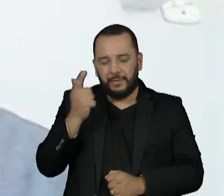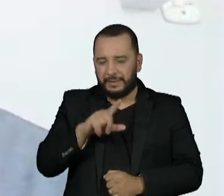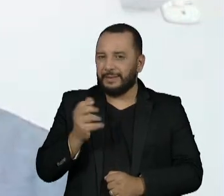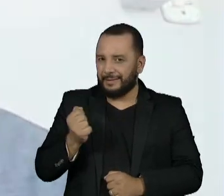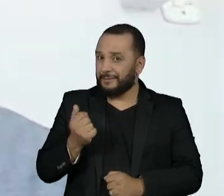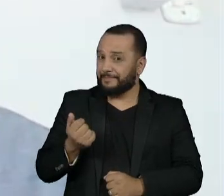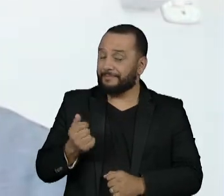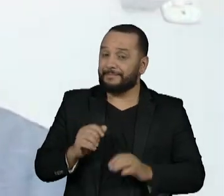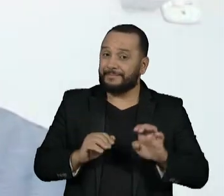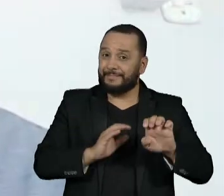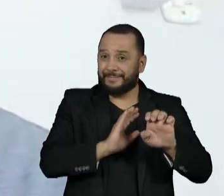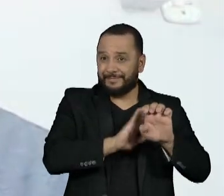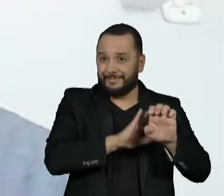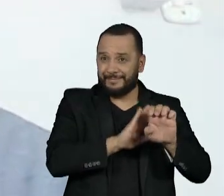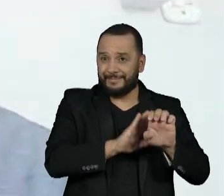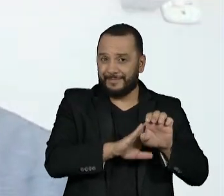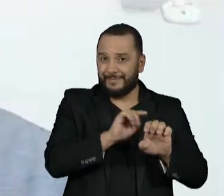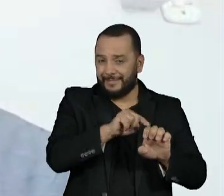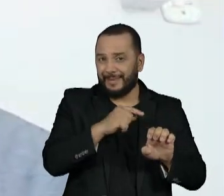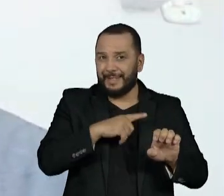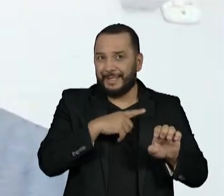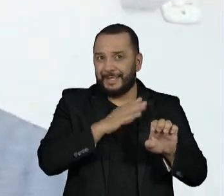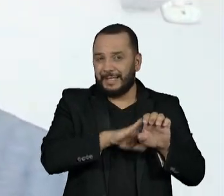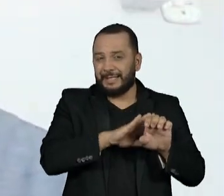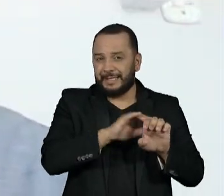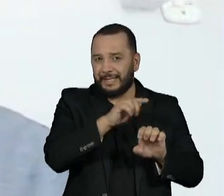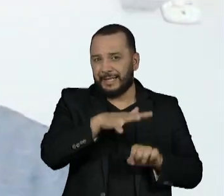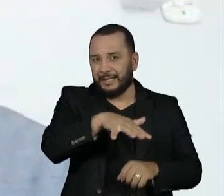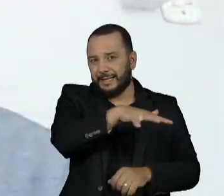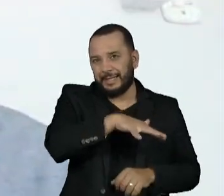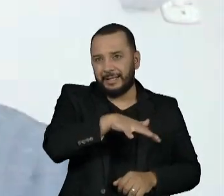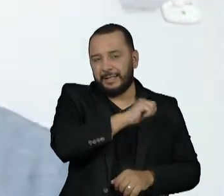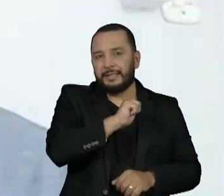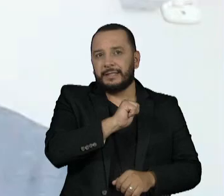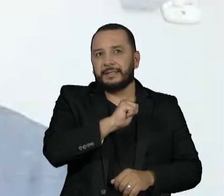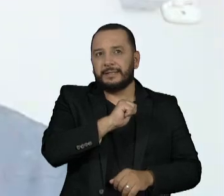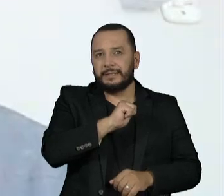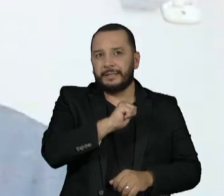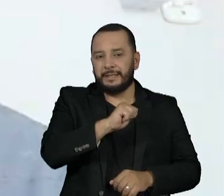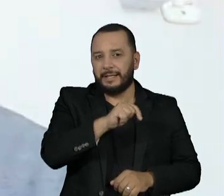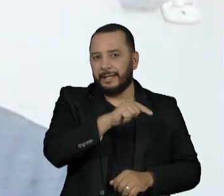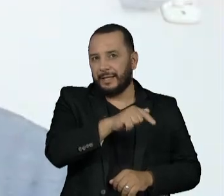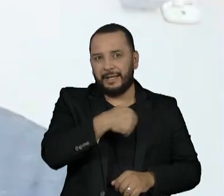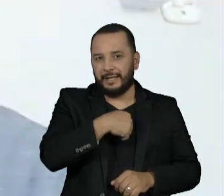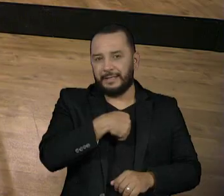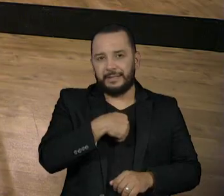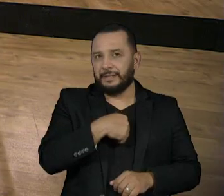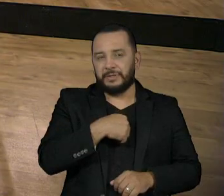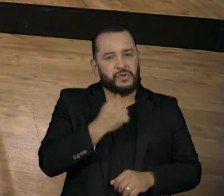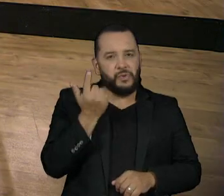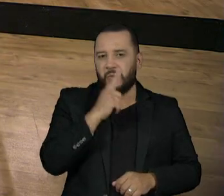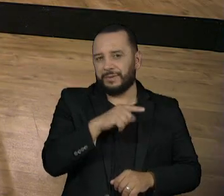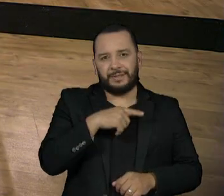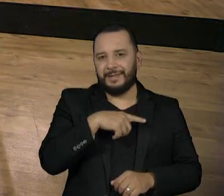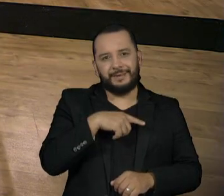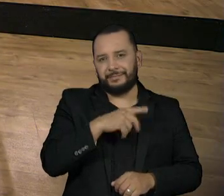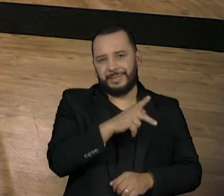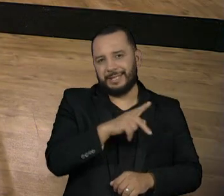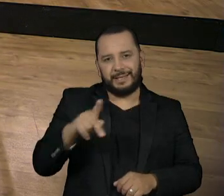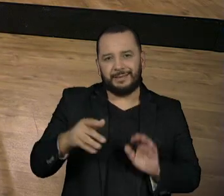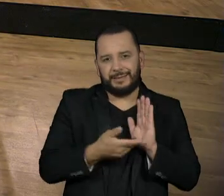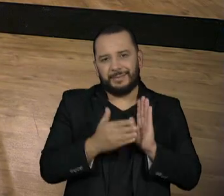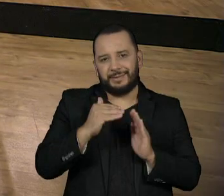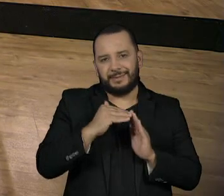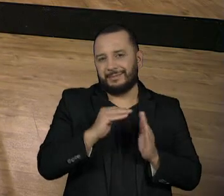da esquerda, que você não tem um processo institucional que marca, né, porque eles não vão ganhar a presidência de nenhum, nem da Câmara nem do Senado,